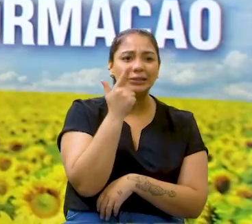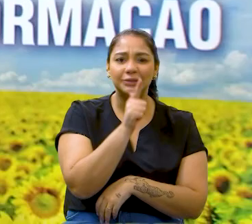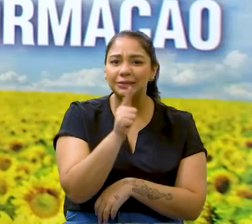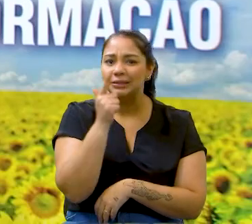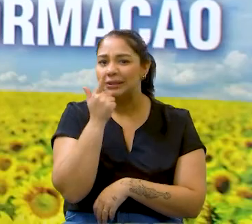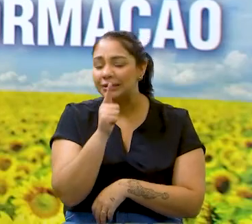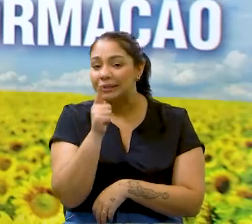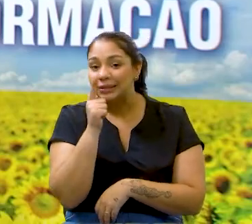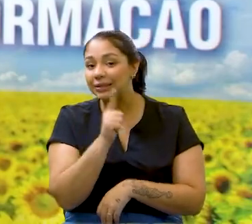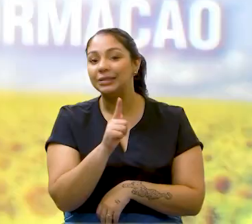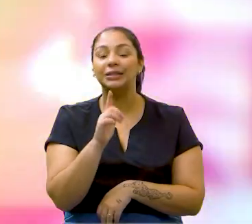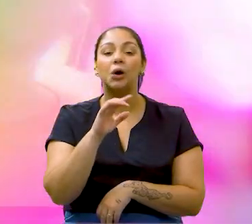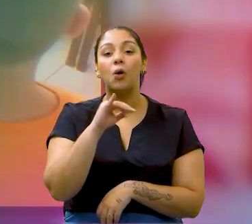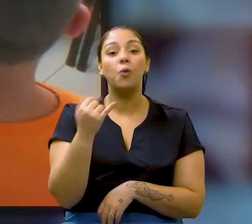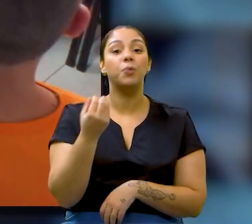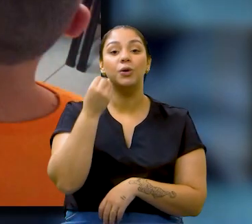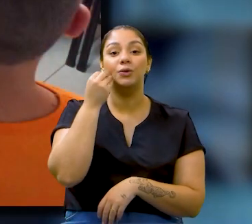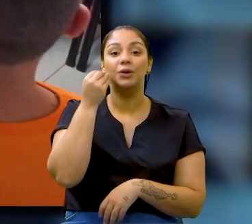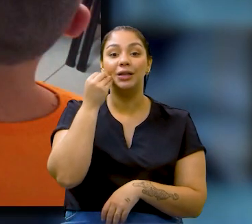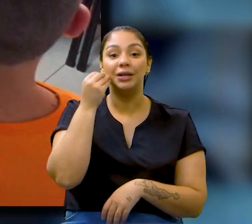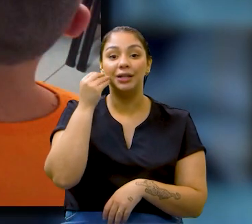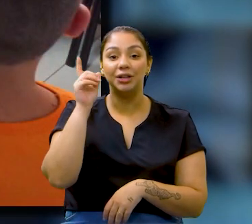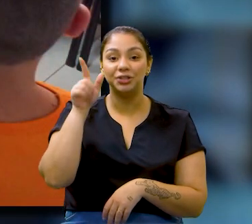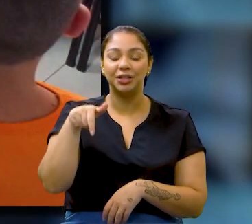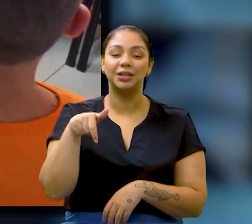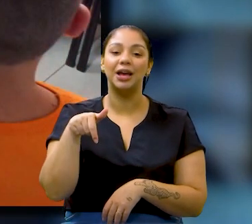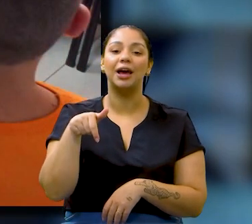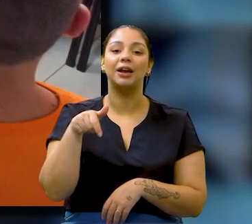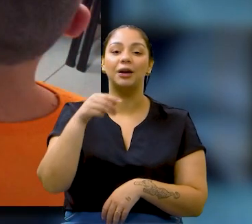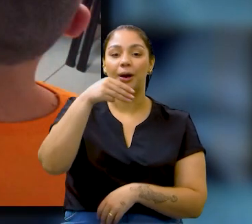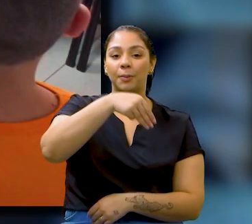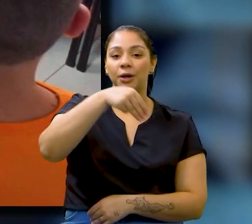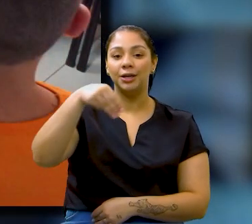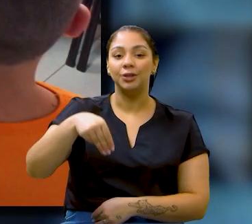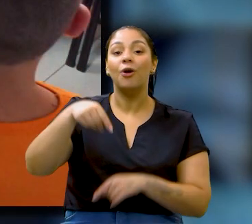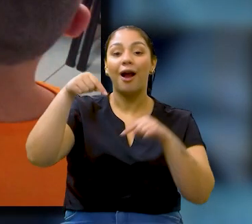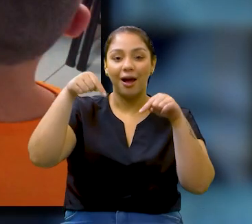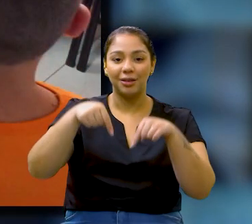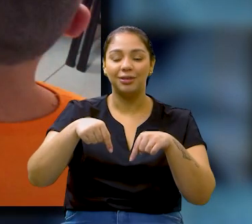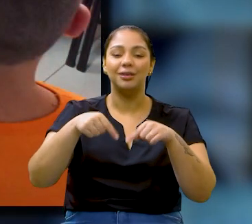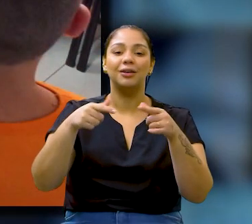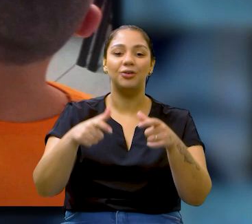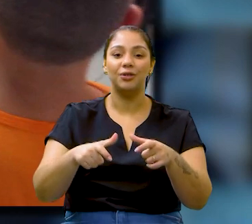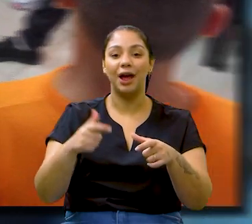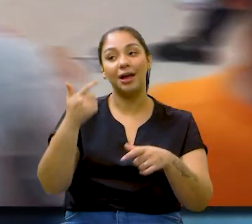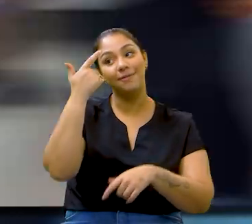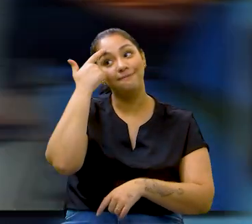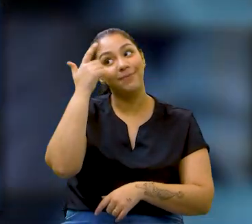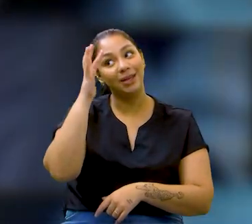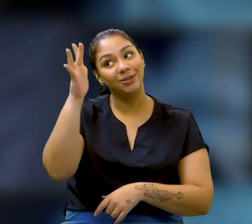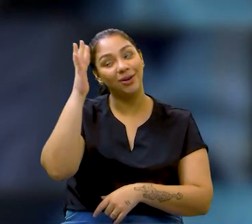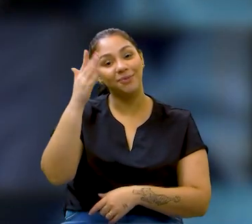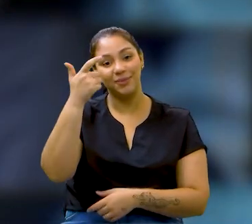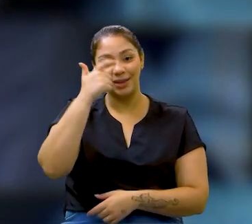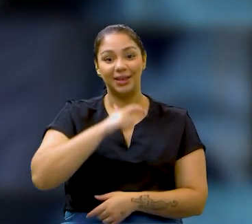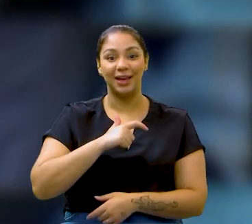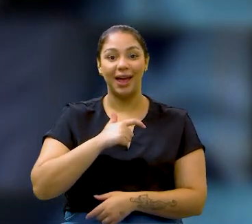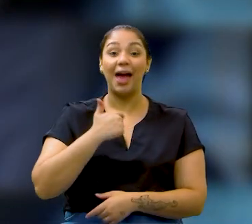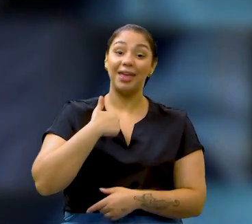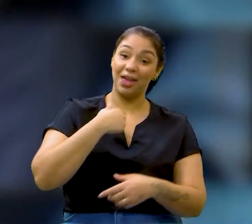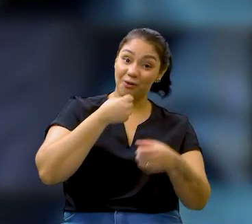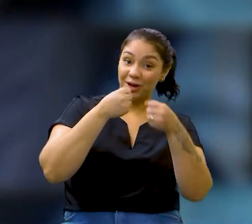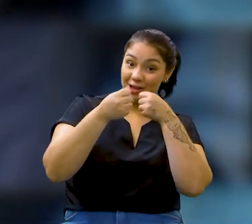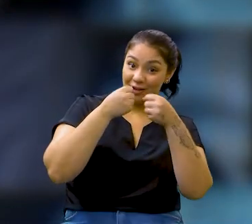nada dava certo. Aí surgiu uma oportunidade de monitora aqui no Semente e eles pensaram em mim e me